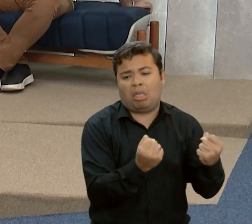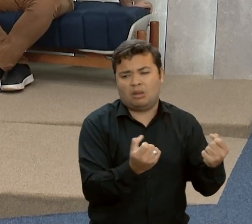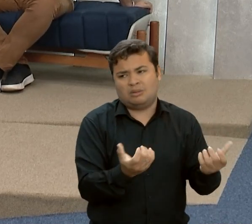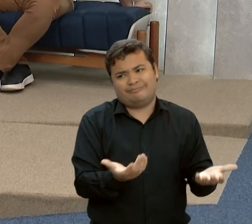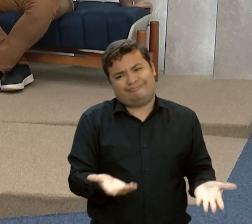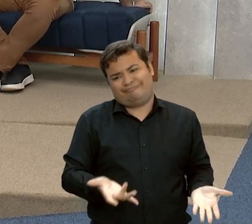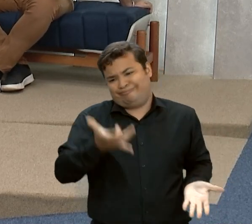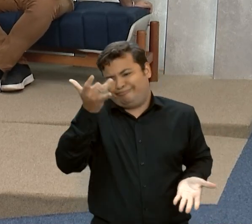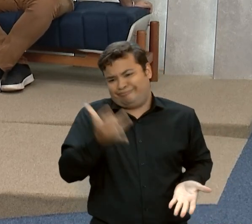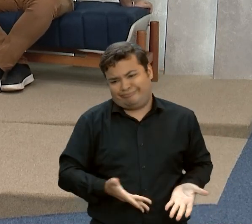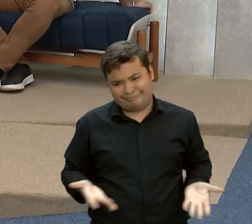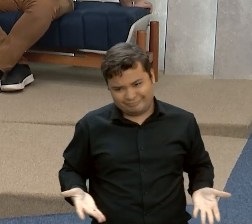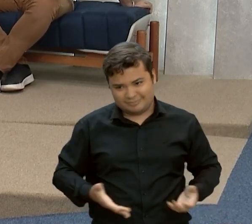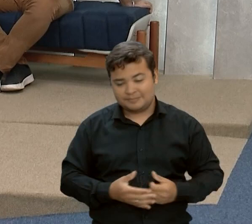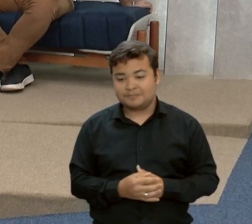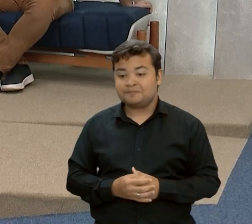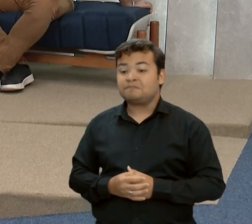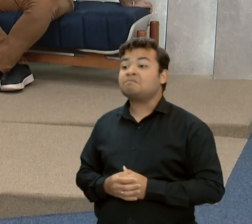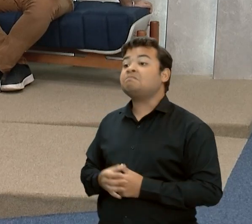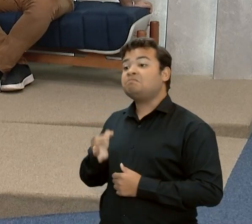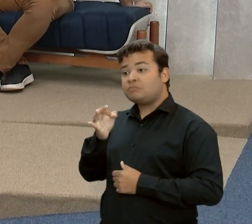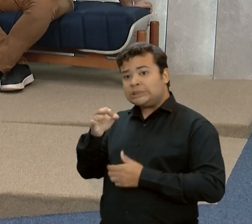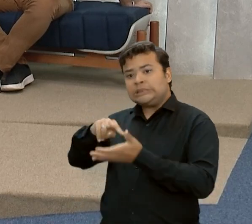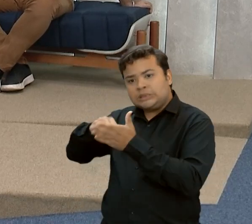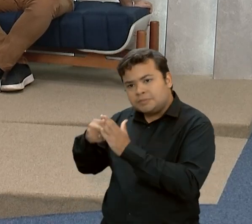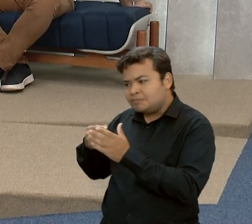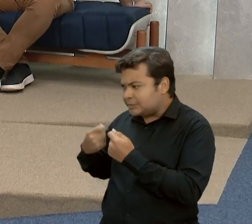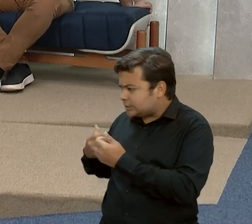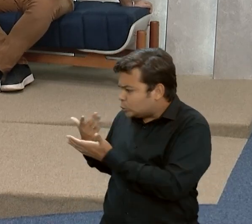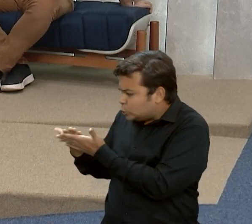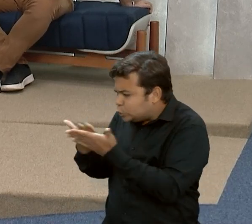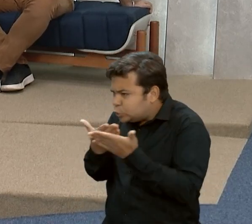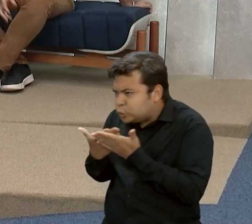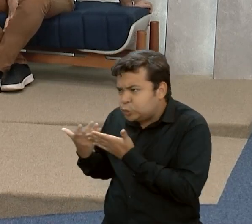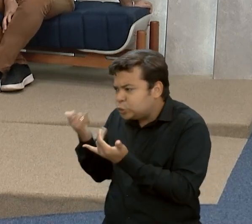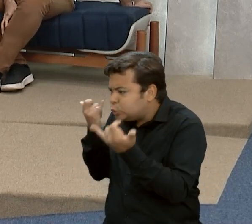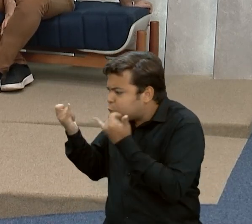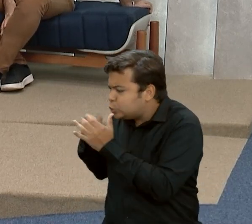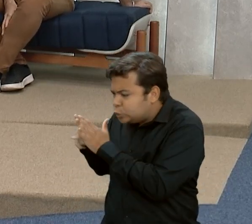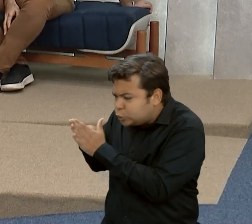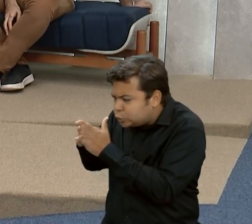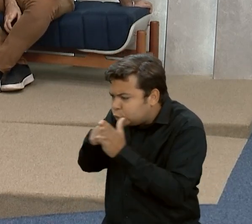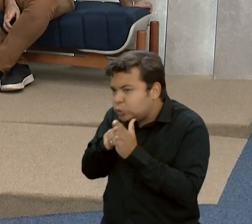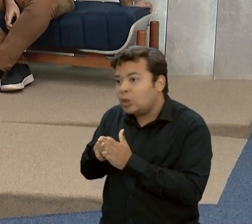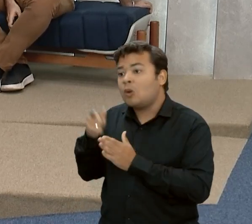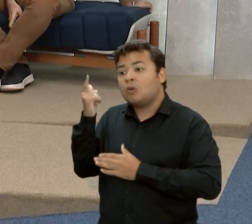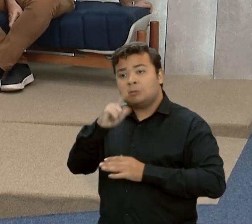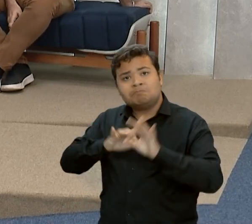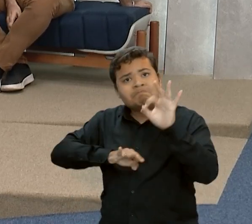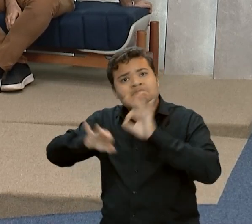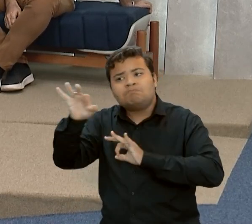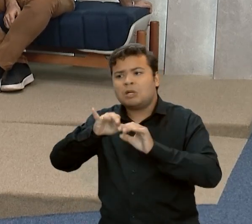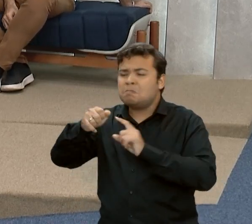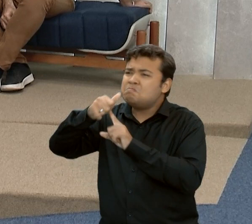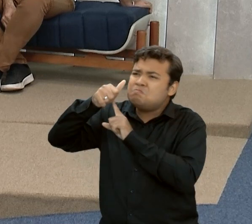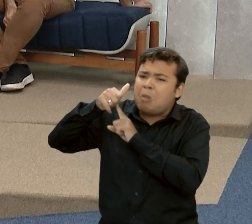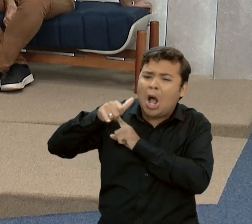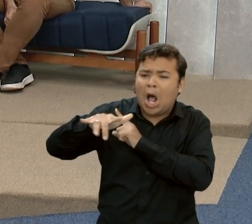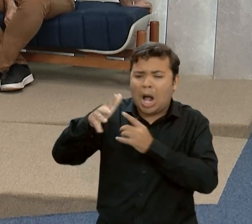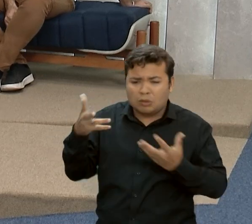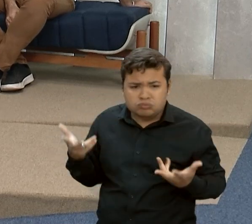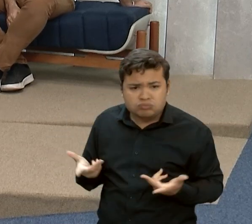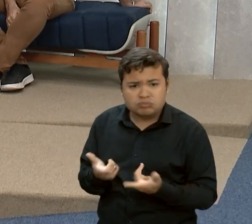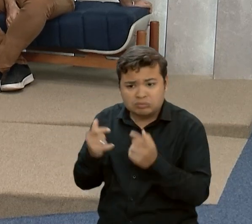conhecimento técnico da coisa para que haja essa qualidade também na transmissão, né, professor Getúlio? Exatamente, isso é a mesma coisa do som,